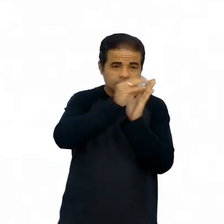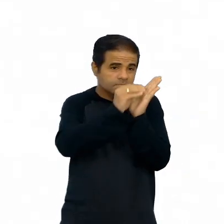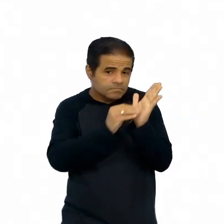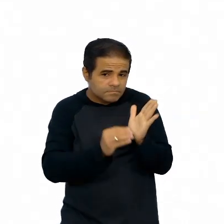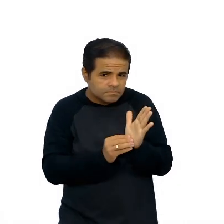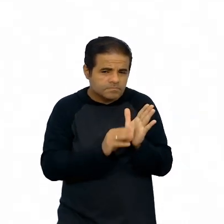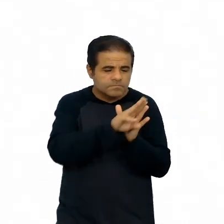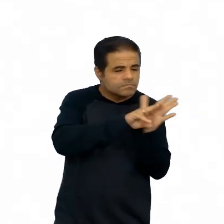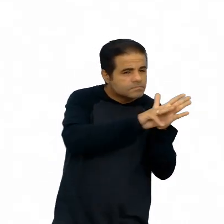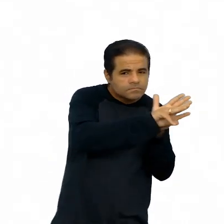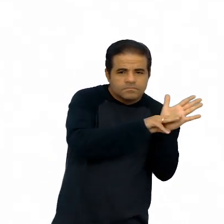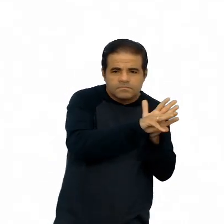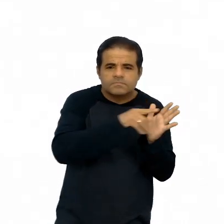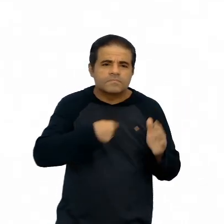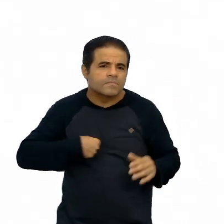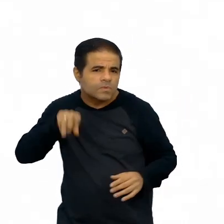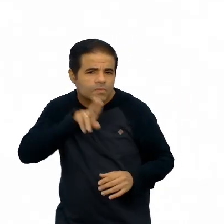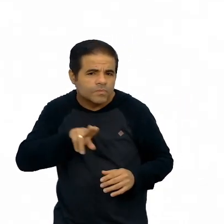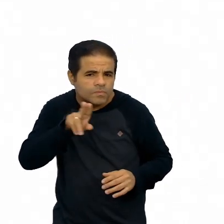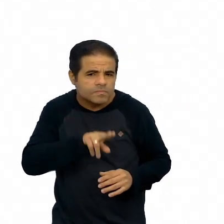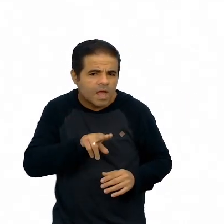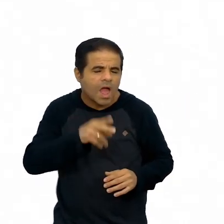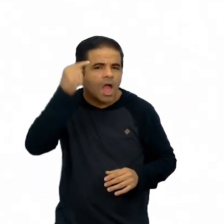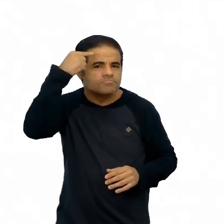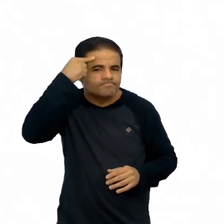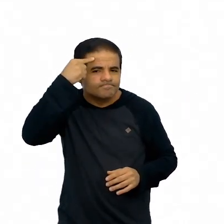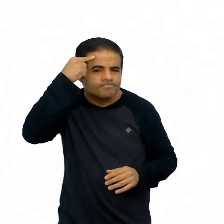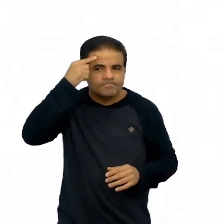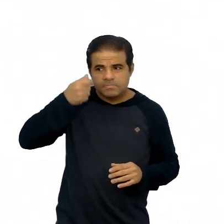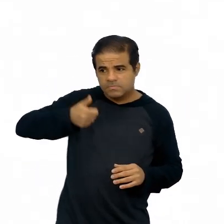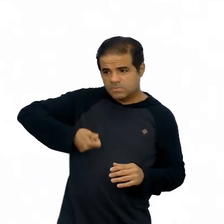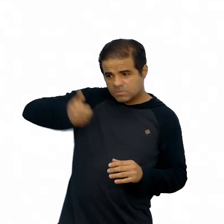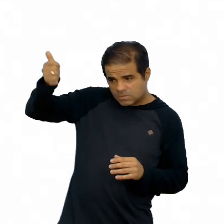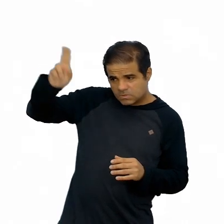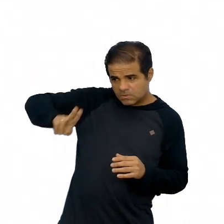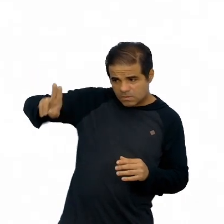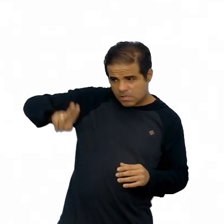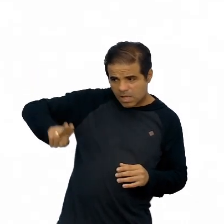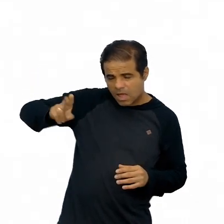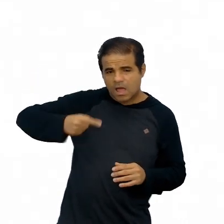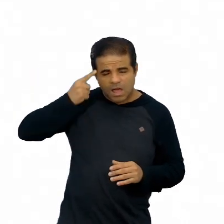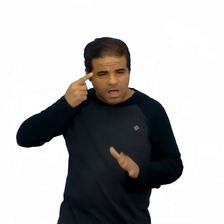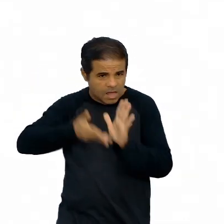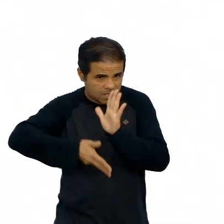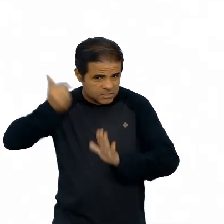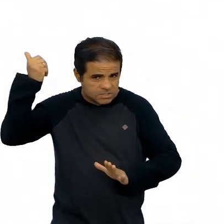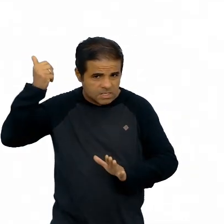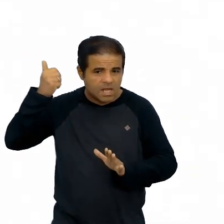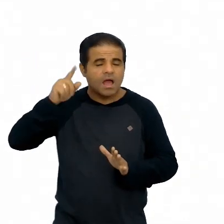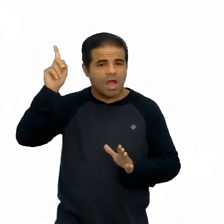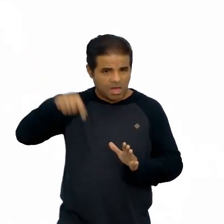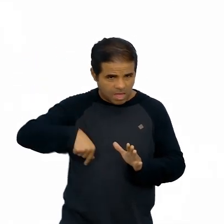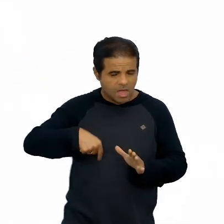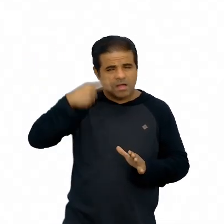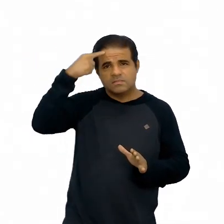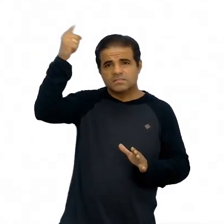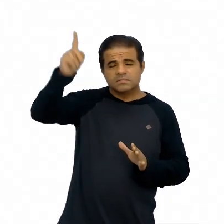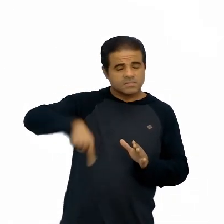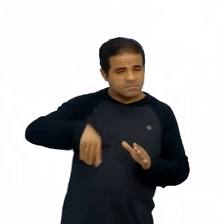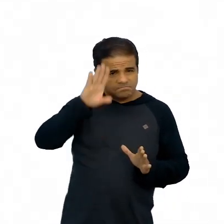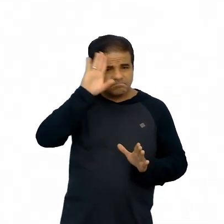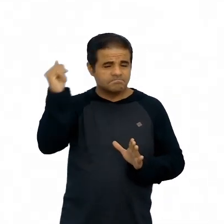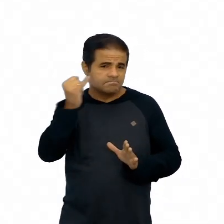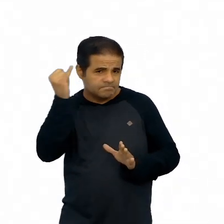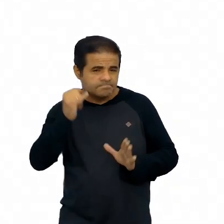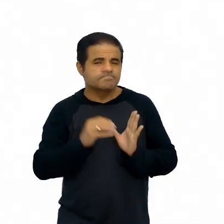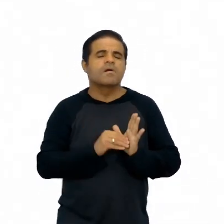que metodologia eu vou usar? Será que eu vou usar aqui uma metodologia o quê? Vou usar um brainstorm para a gente retirar quais são as ideias fundamentais?